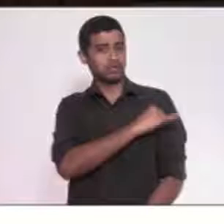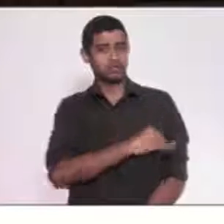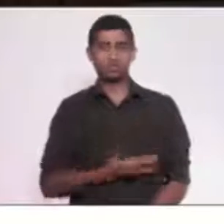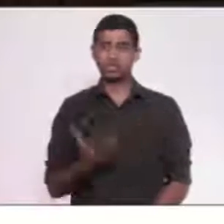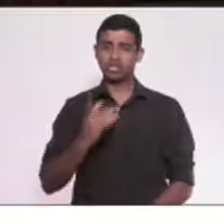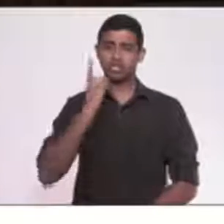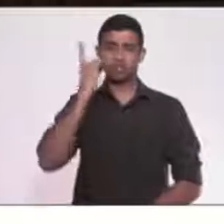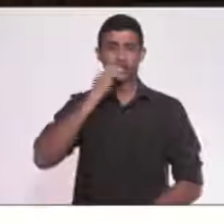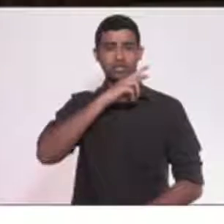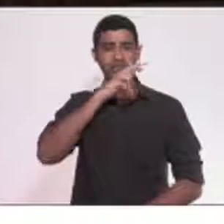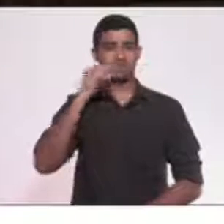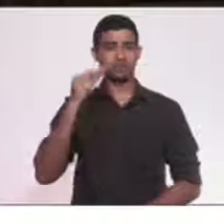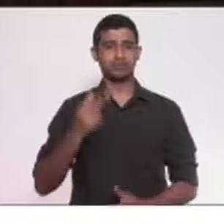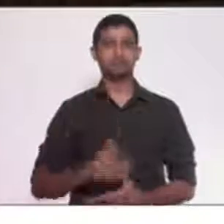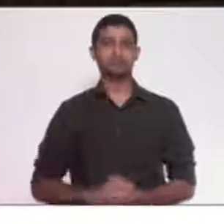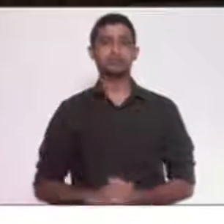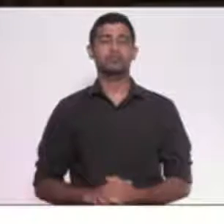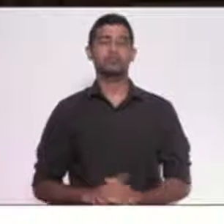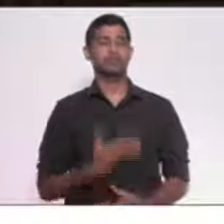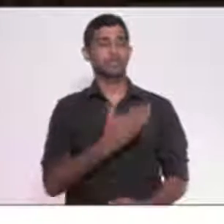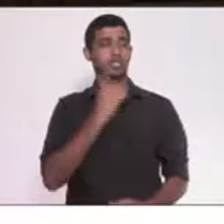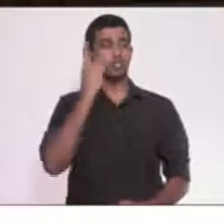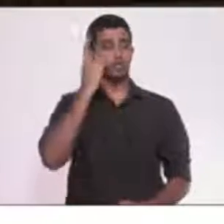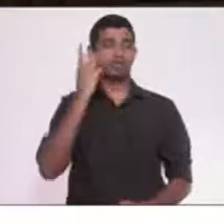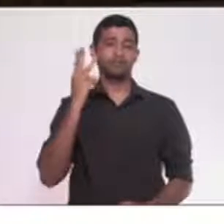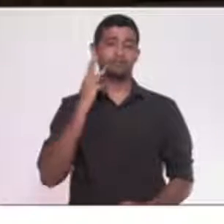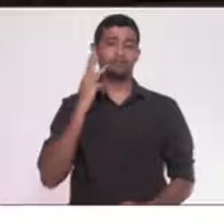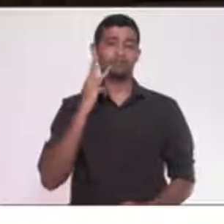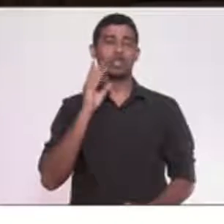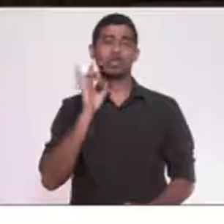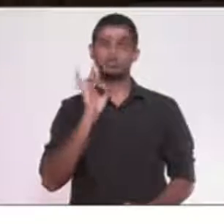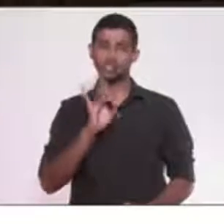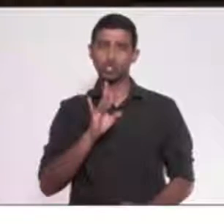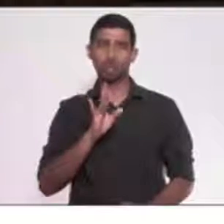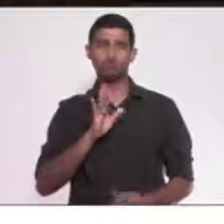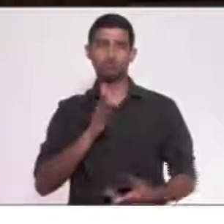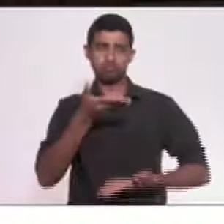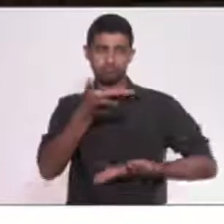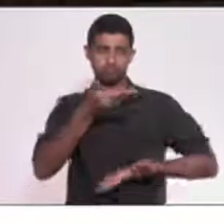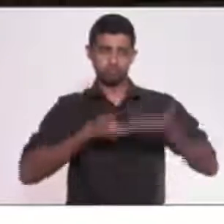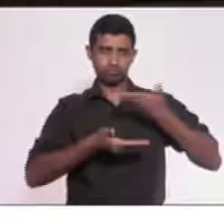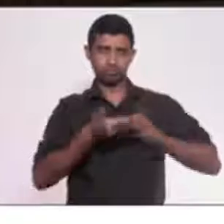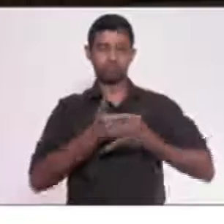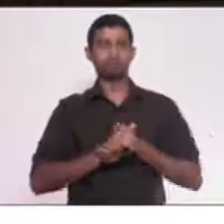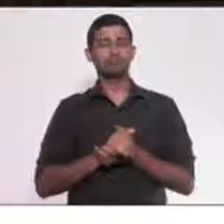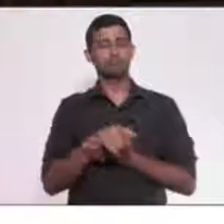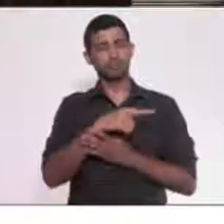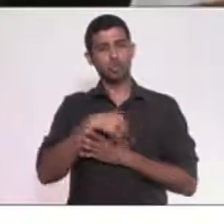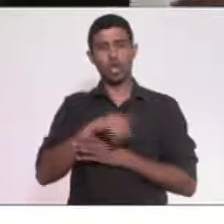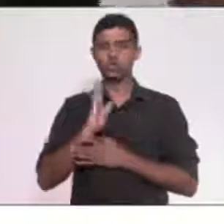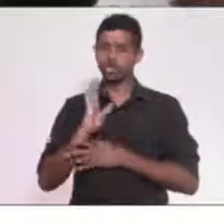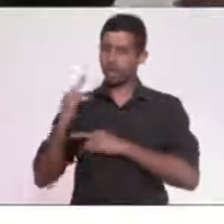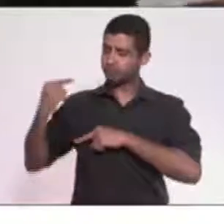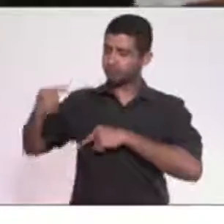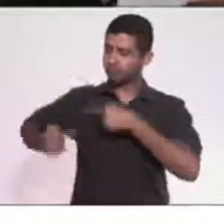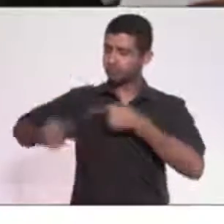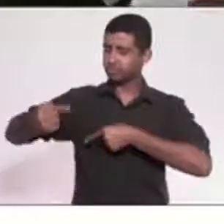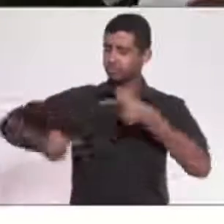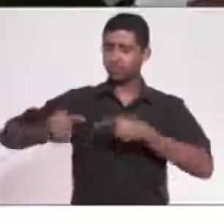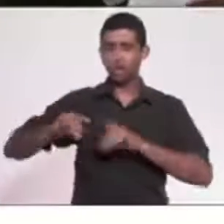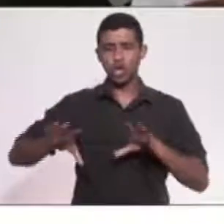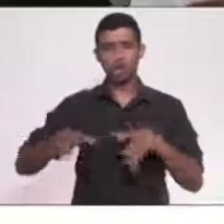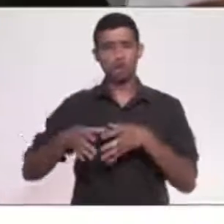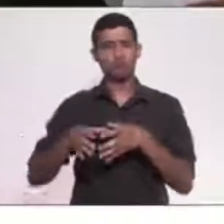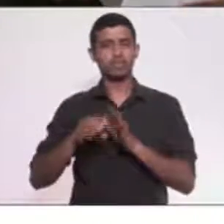Renan Ferreirinha. Deputado Valdeir Carneiros, queria fazer uma breve contribuição. A gente vem discutindo via Comissão de Orçamento,